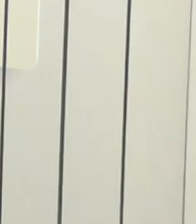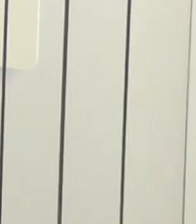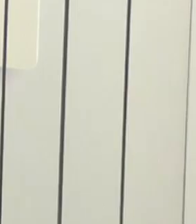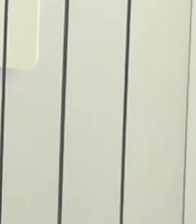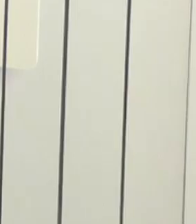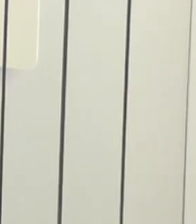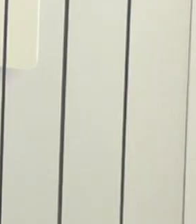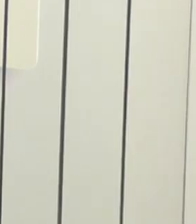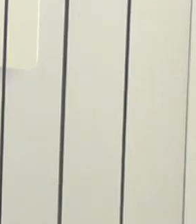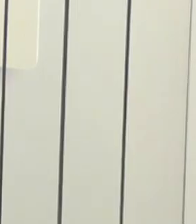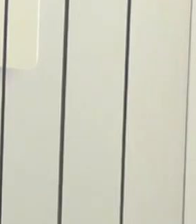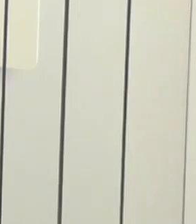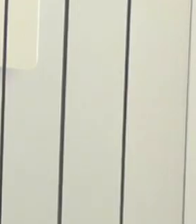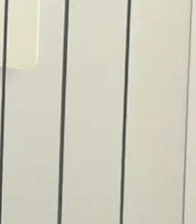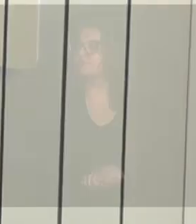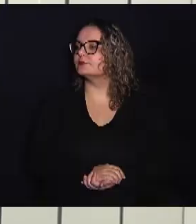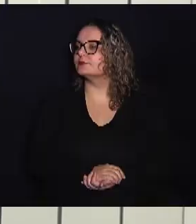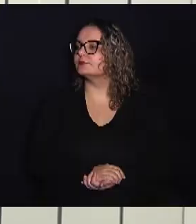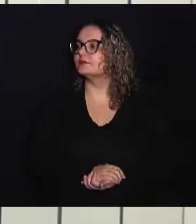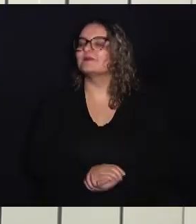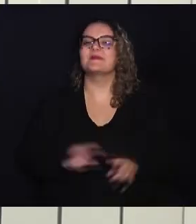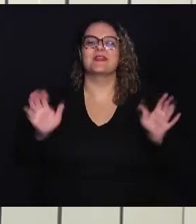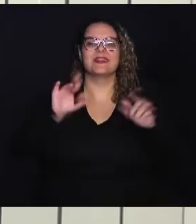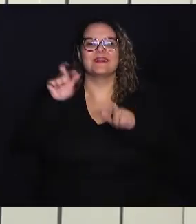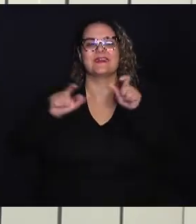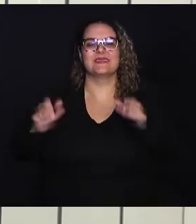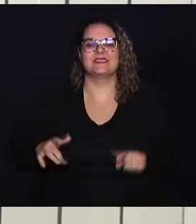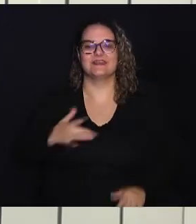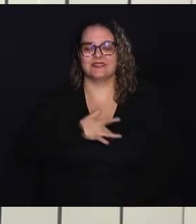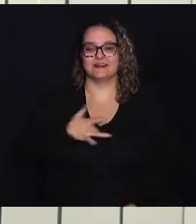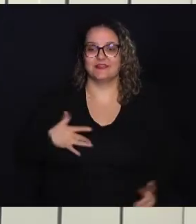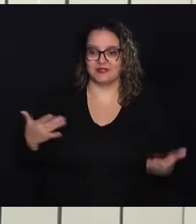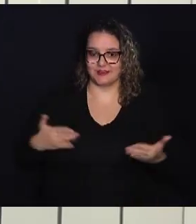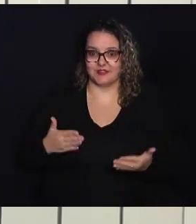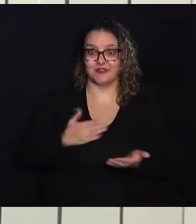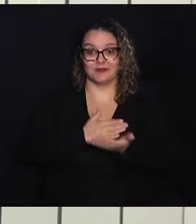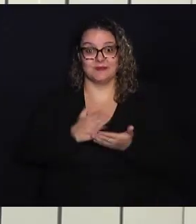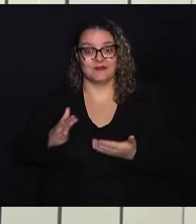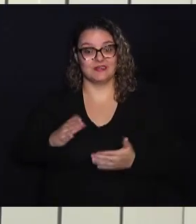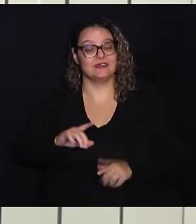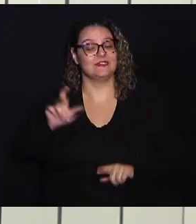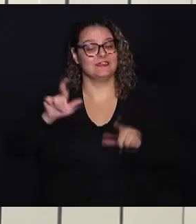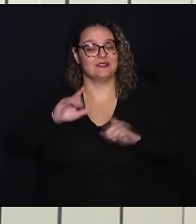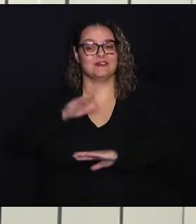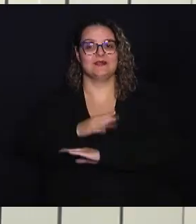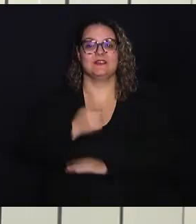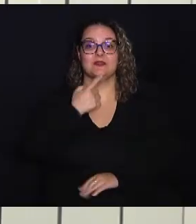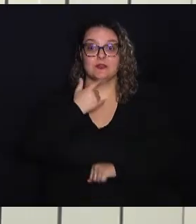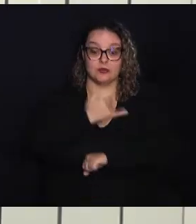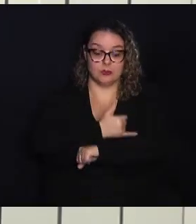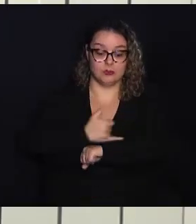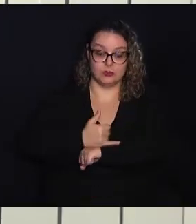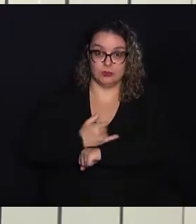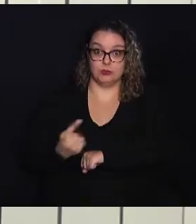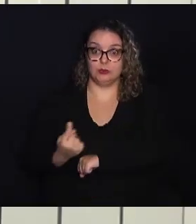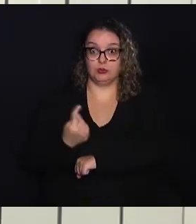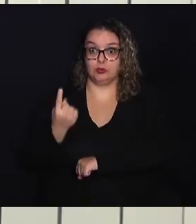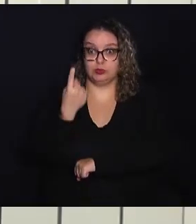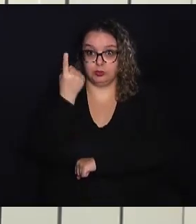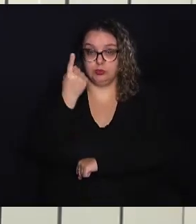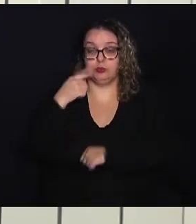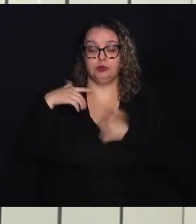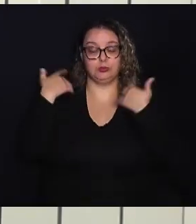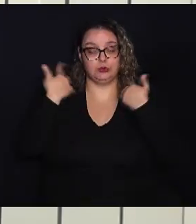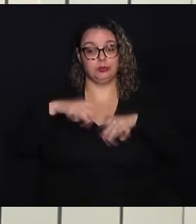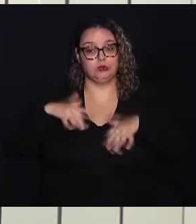Olá pessoal, mais um Saúde Agora, começando aqui na programação da TV Câmara Campinas, e o tema de hoje é colesterol alto.